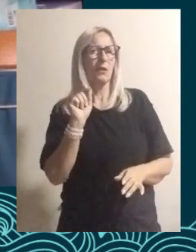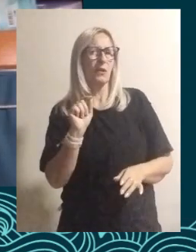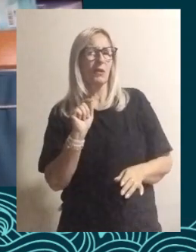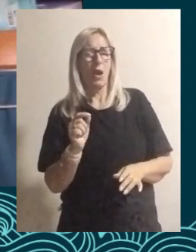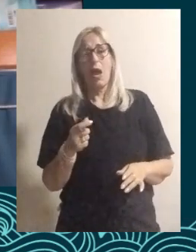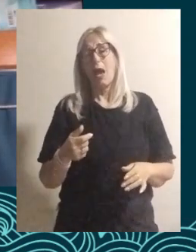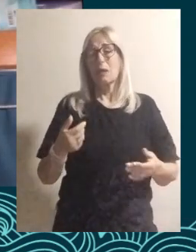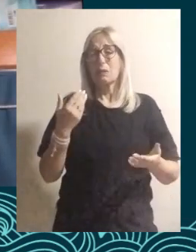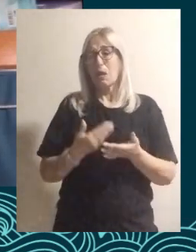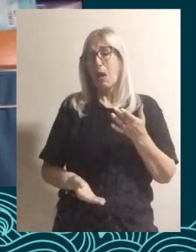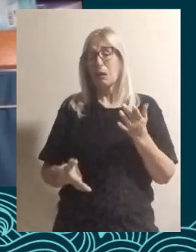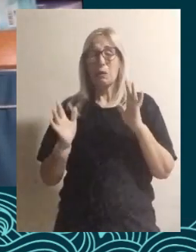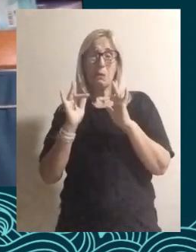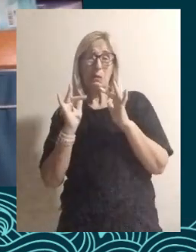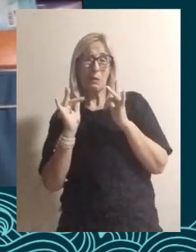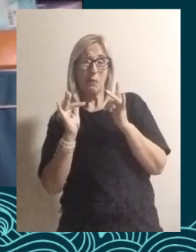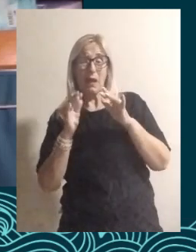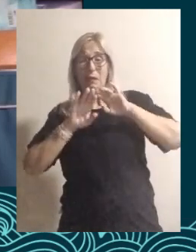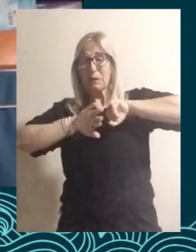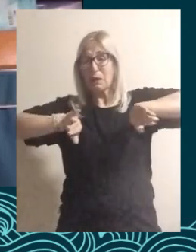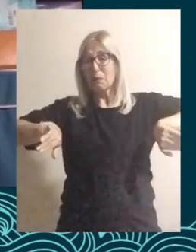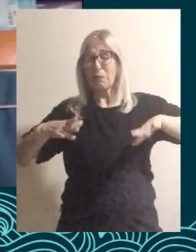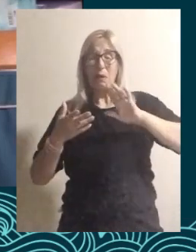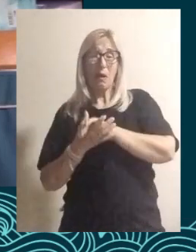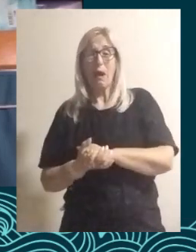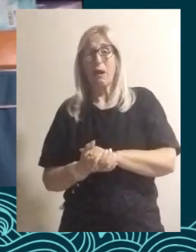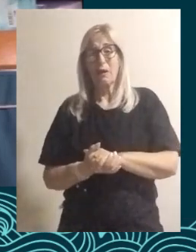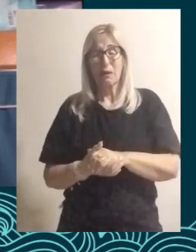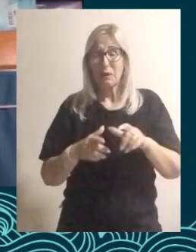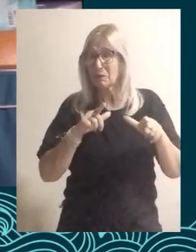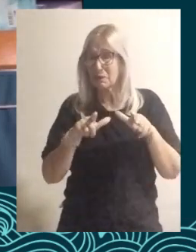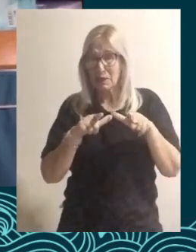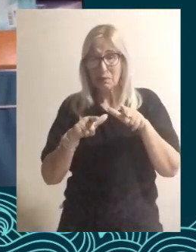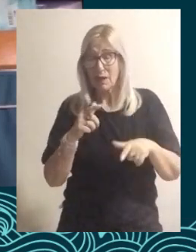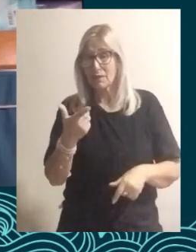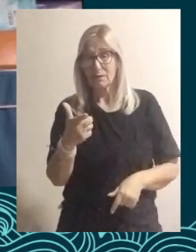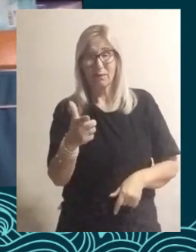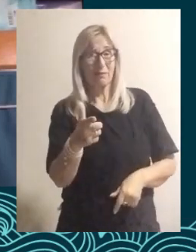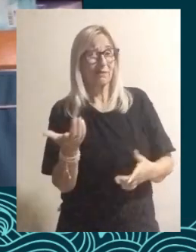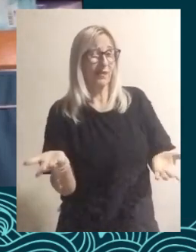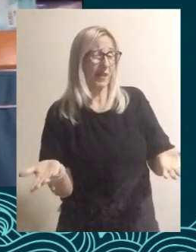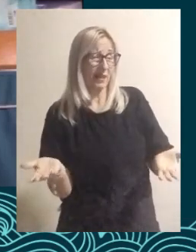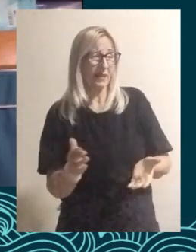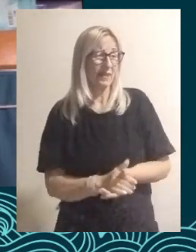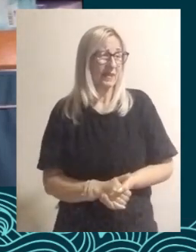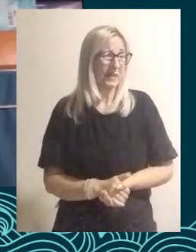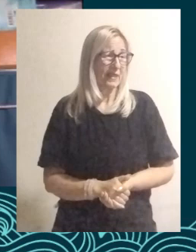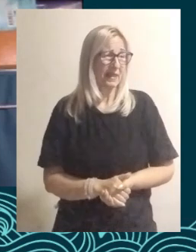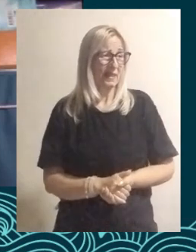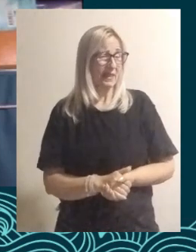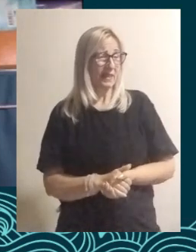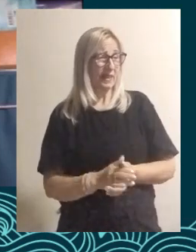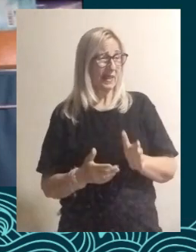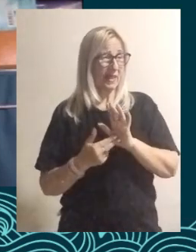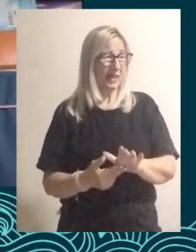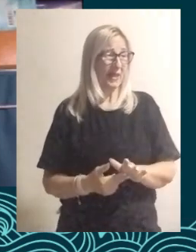né, ai, meu namorado terminou comigo, fiquei sem casa, fui recusada no trabalho, nos